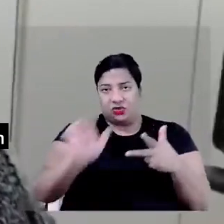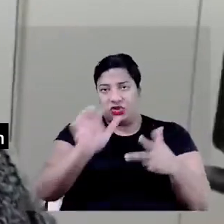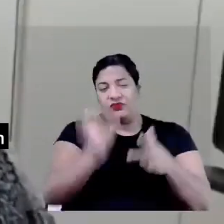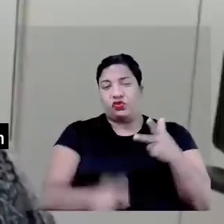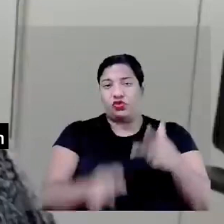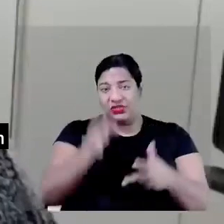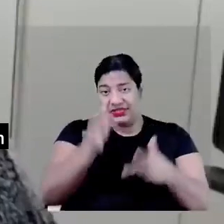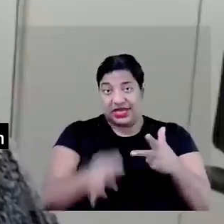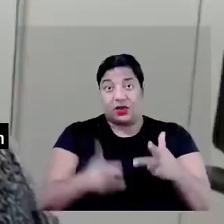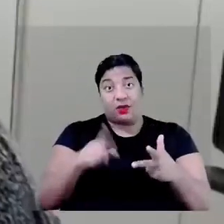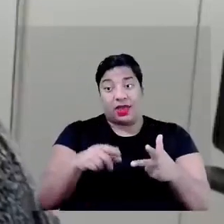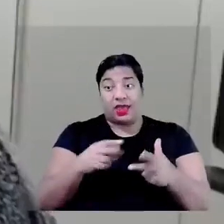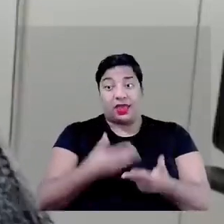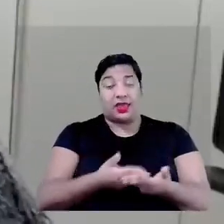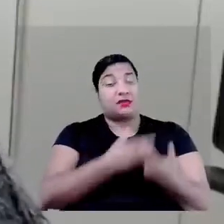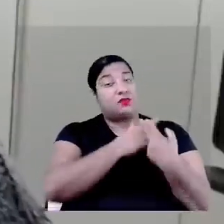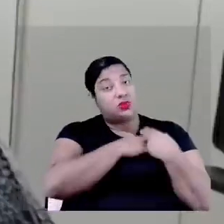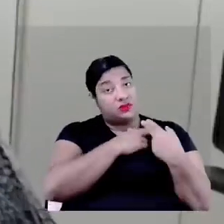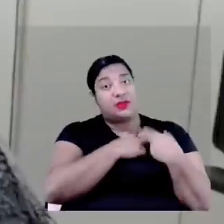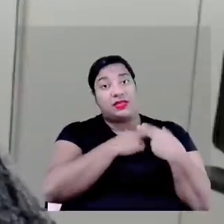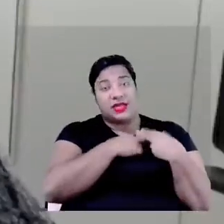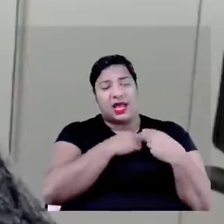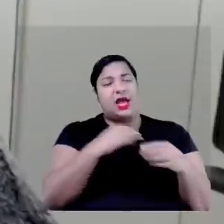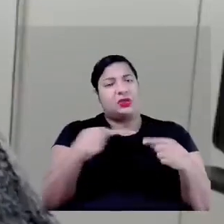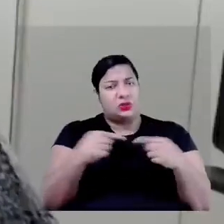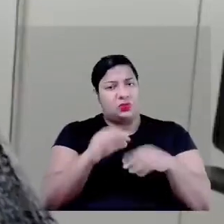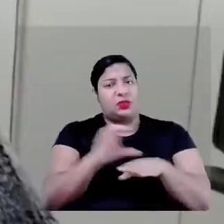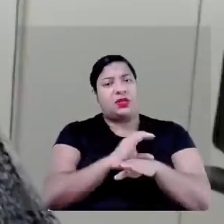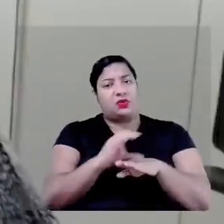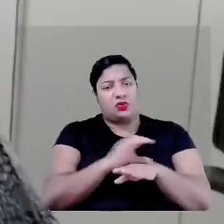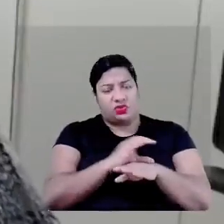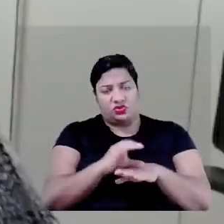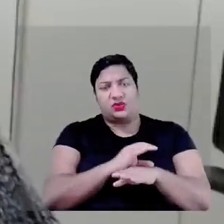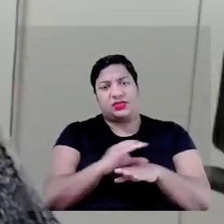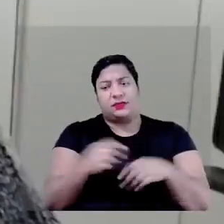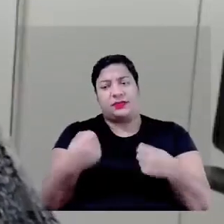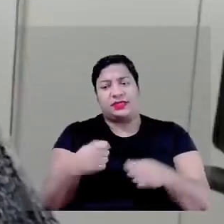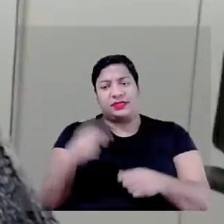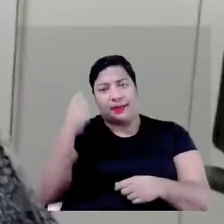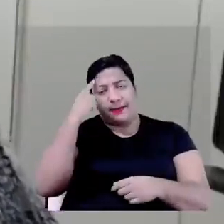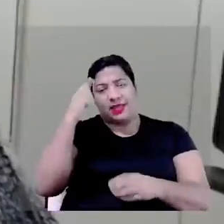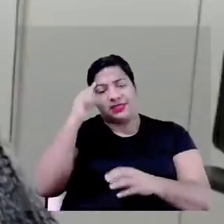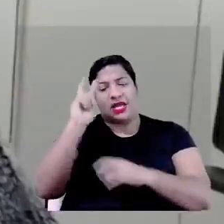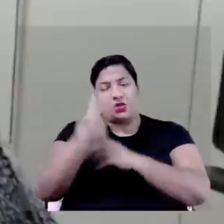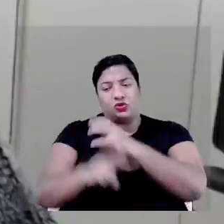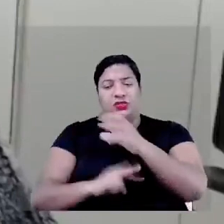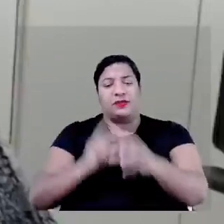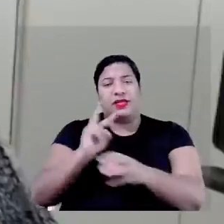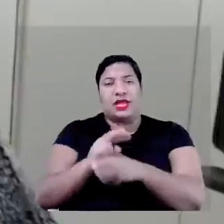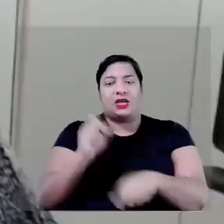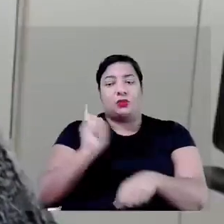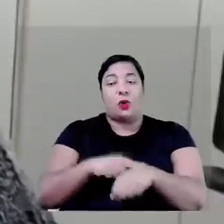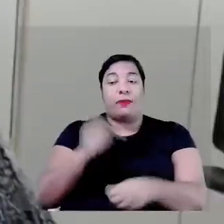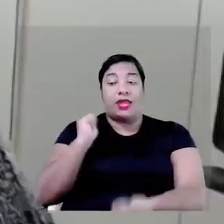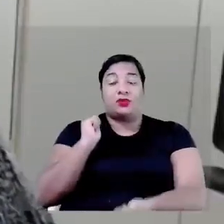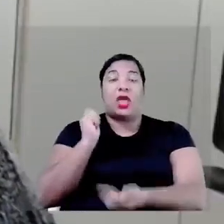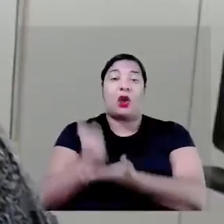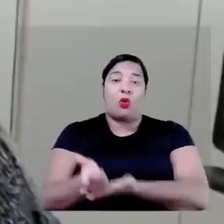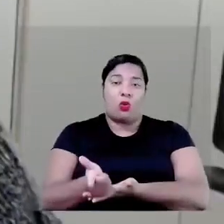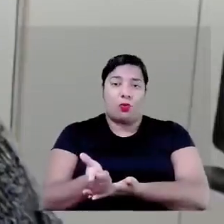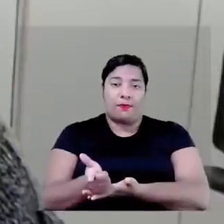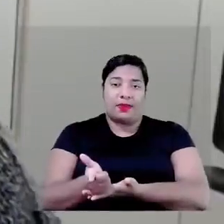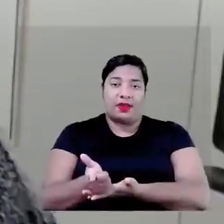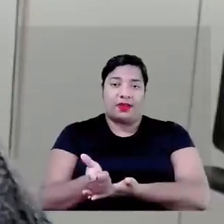é um dever constitucional, e agora com a nova lei de licitações ainda mais, mas é óbvio que a gente não pode desconsiderar a